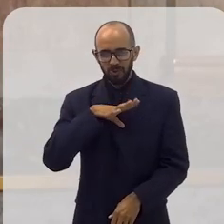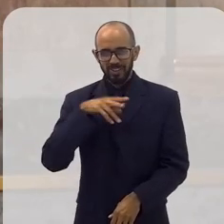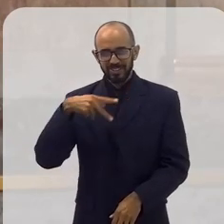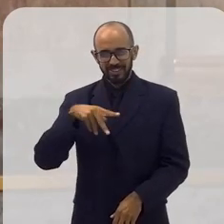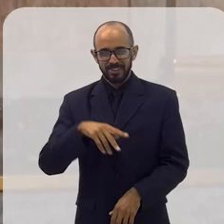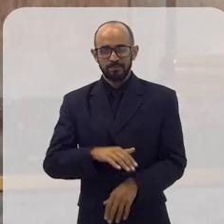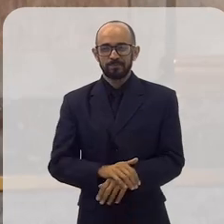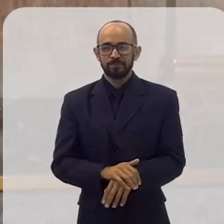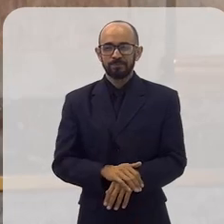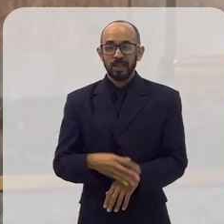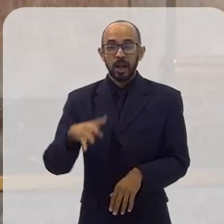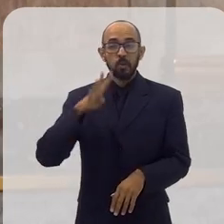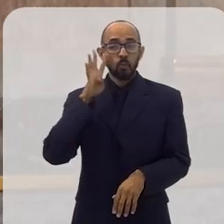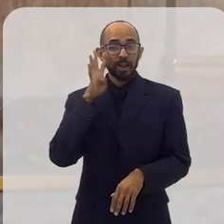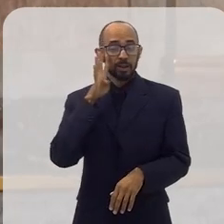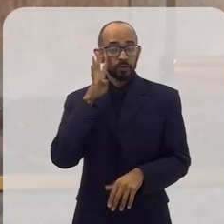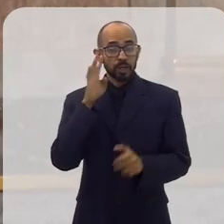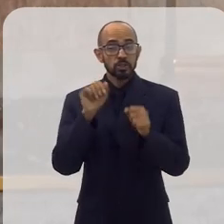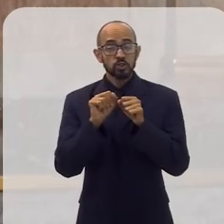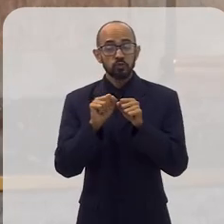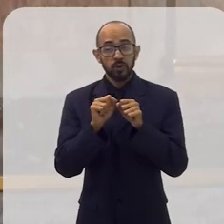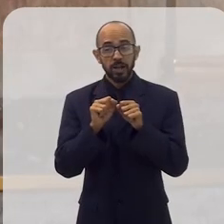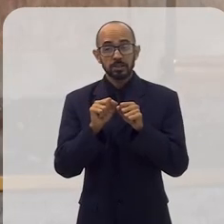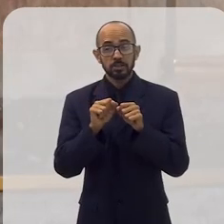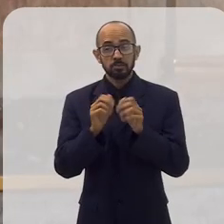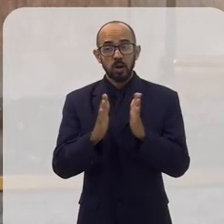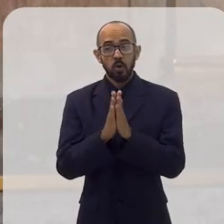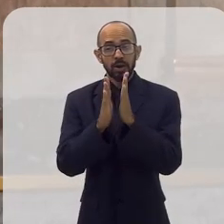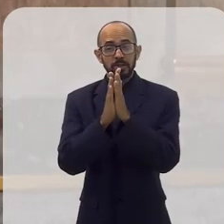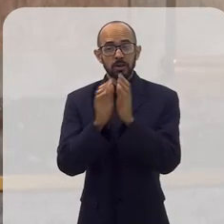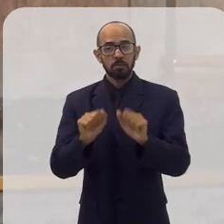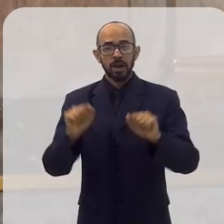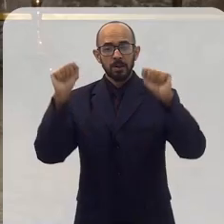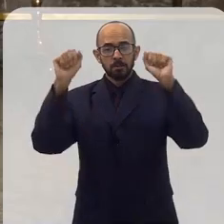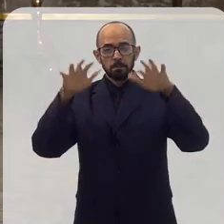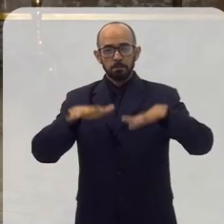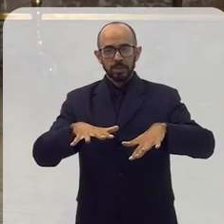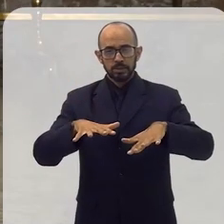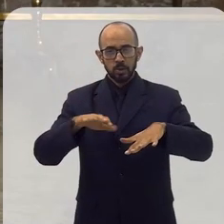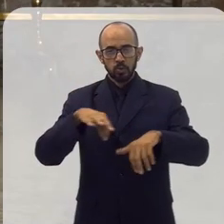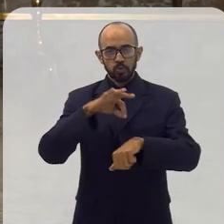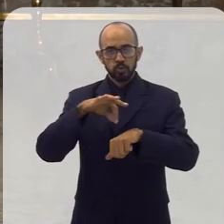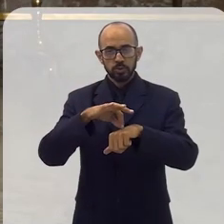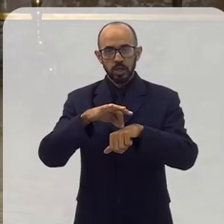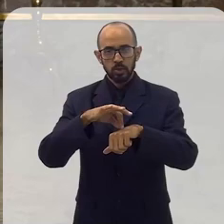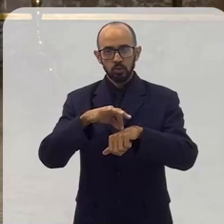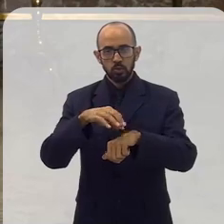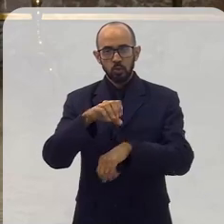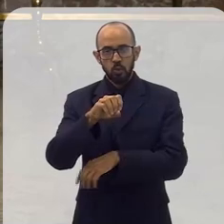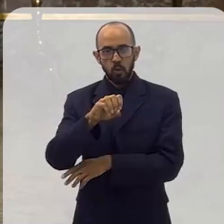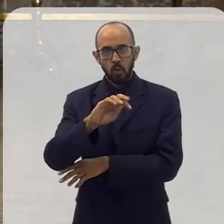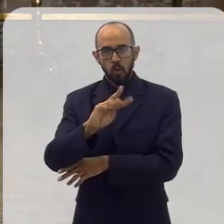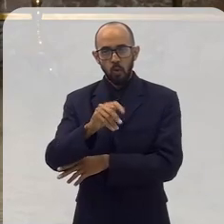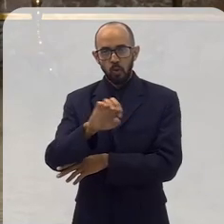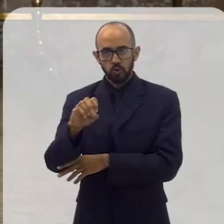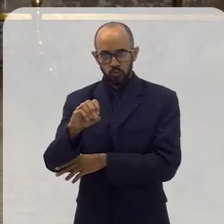noivo. Na quarta-feira, fizemos a oração para a benção do Santo